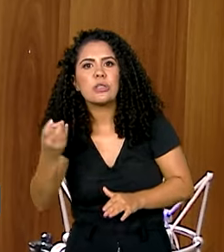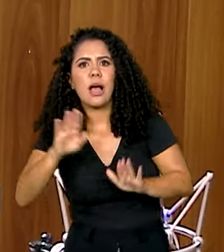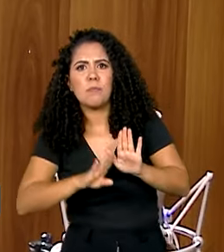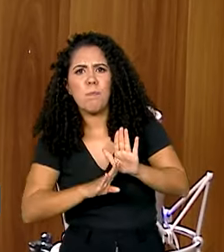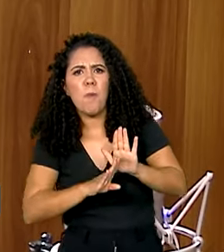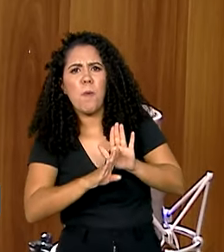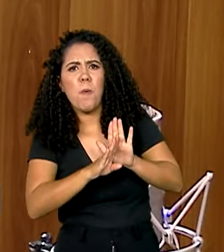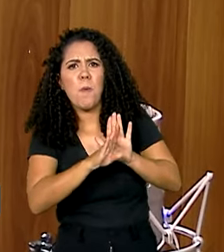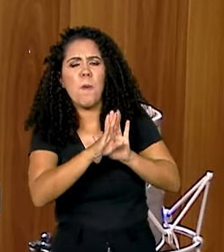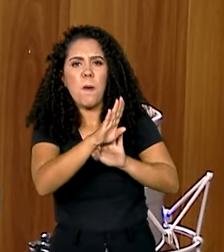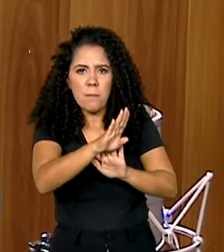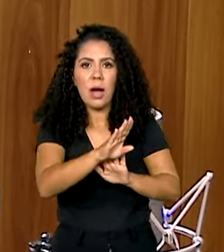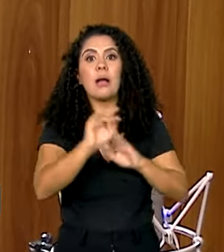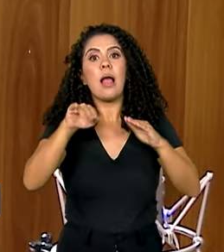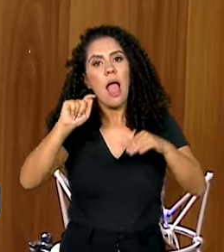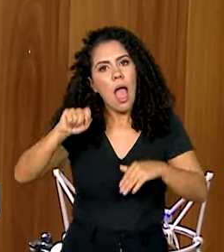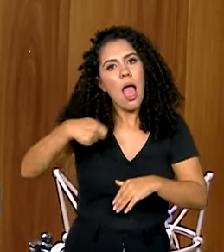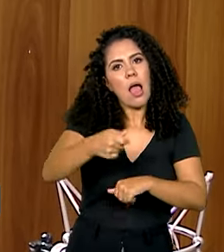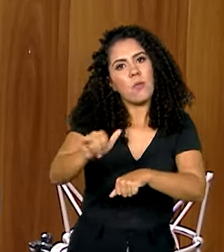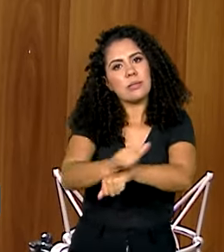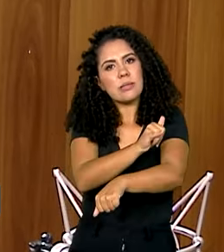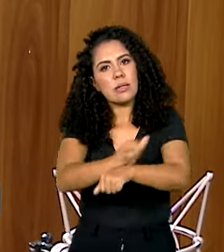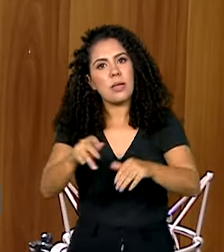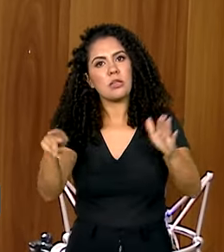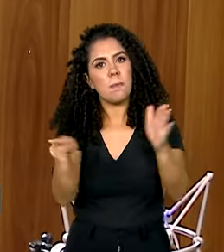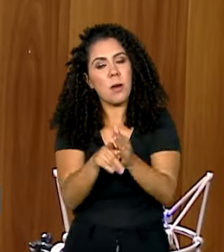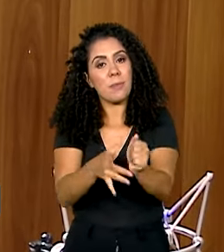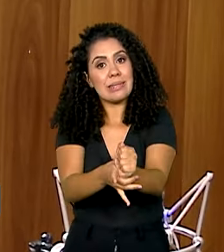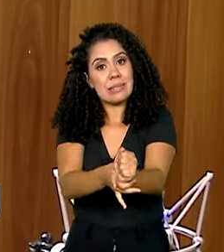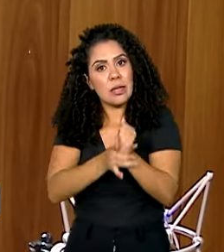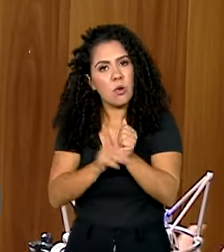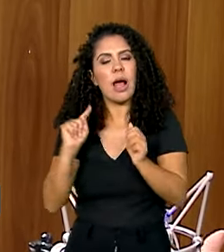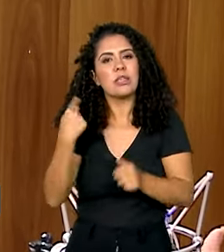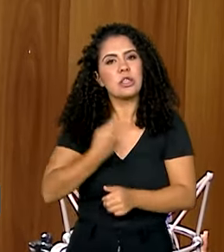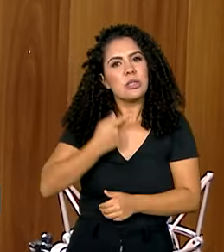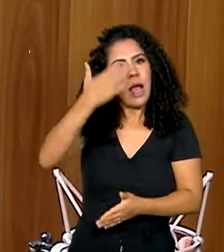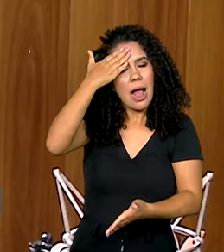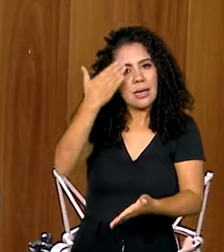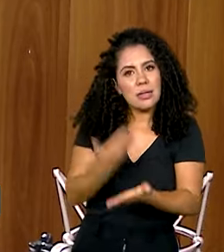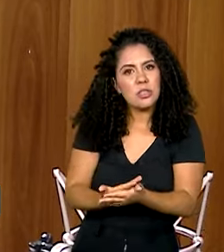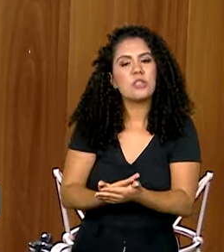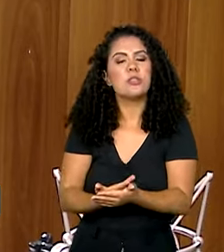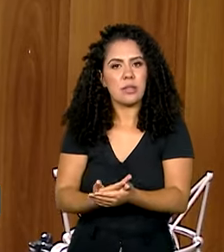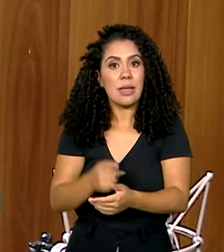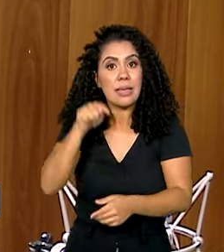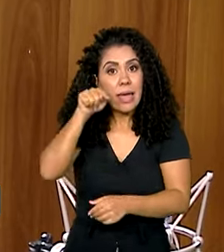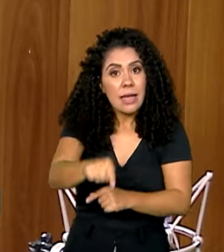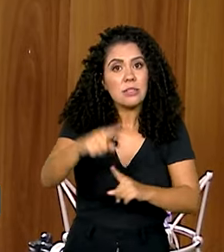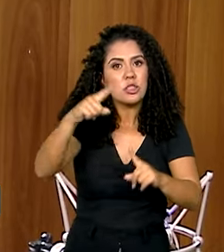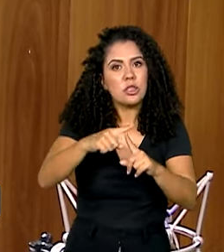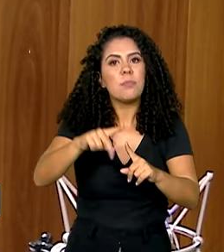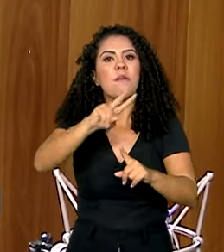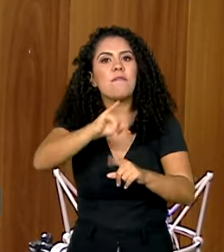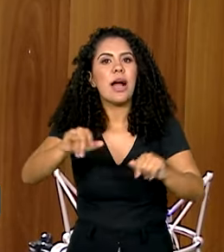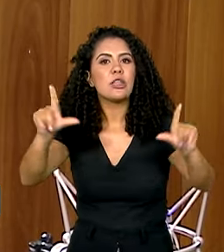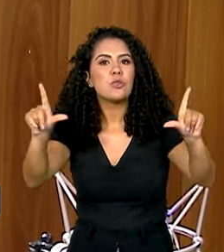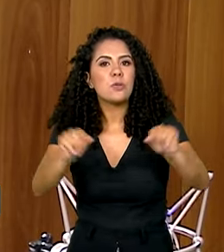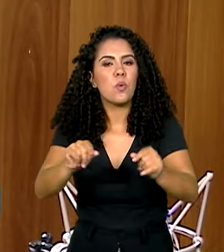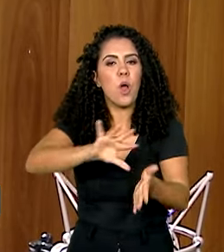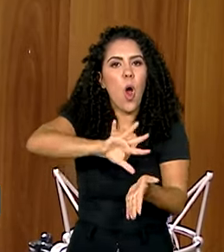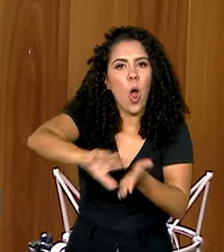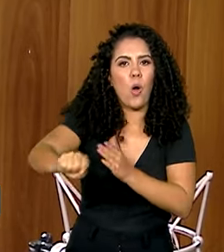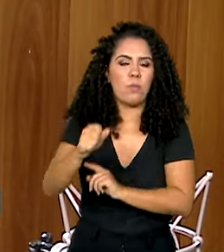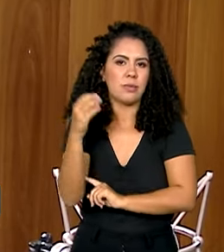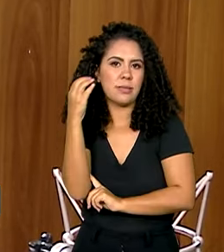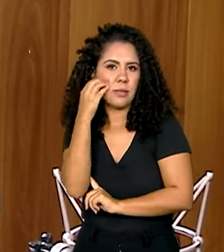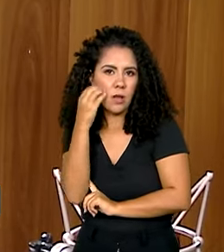aderindo. Então, é um mecanismo de segurança que a gente acredita que vai desestimular o roubo e furto de celular, porque veja só você, o ladrão vai